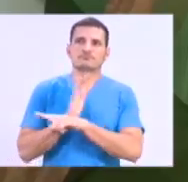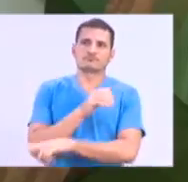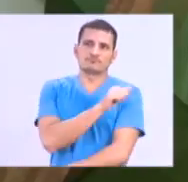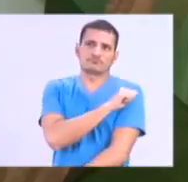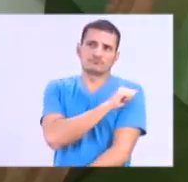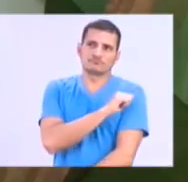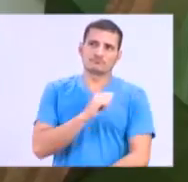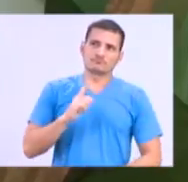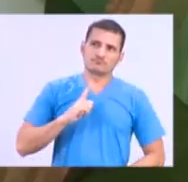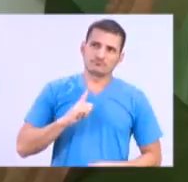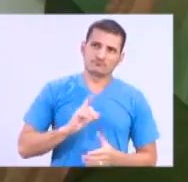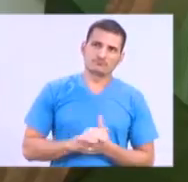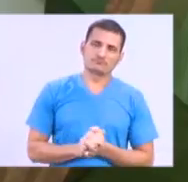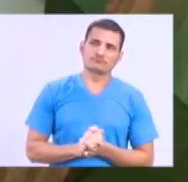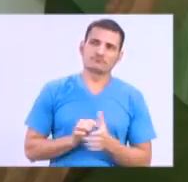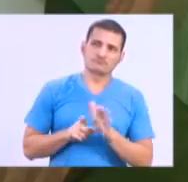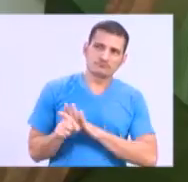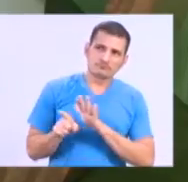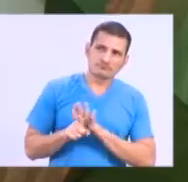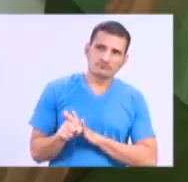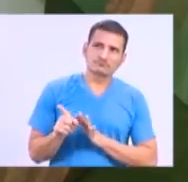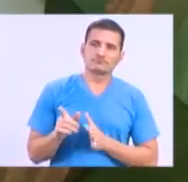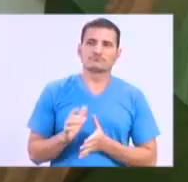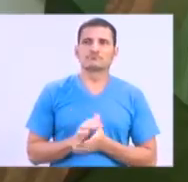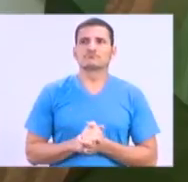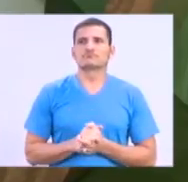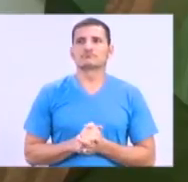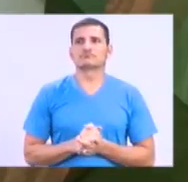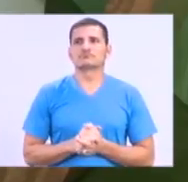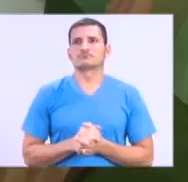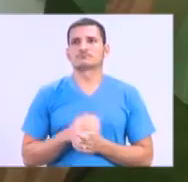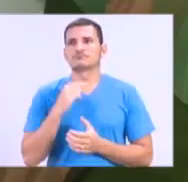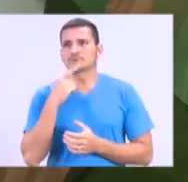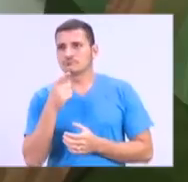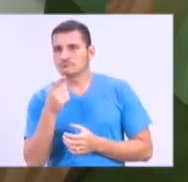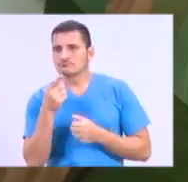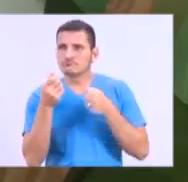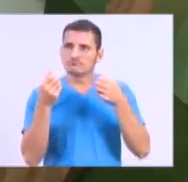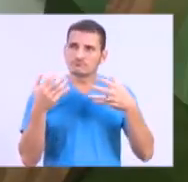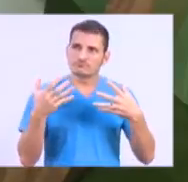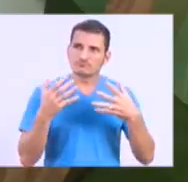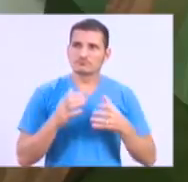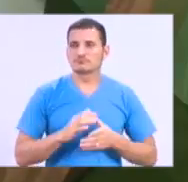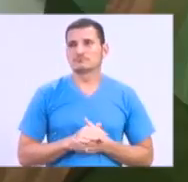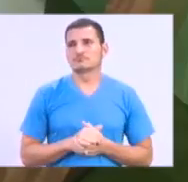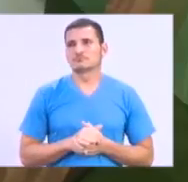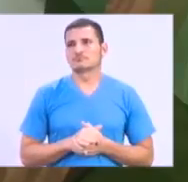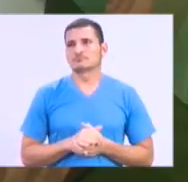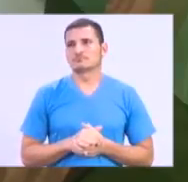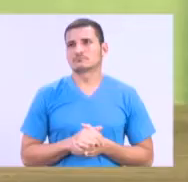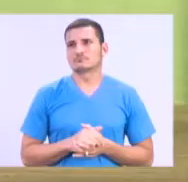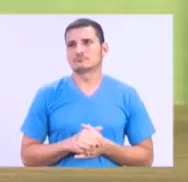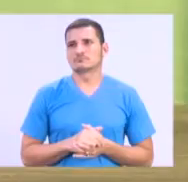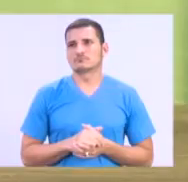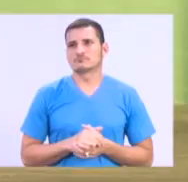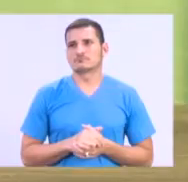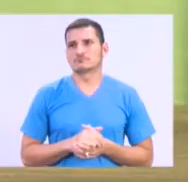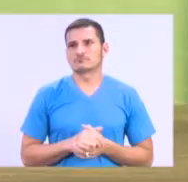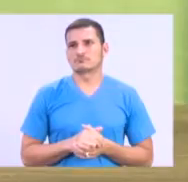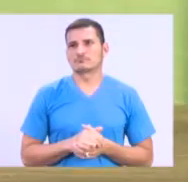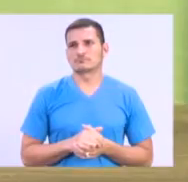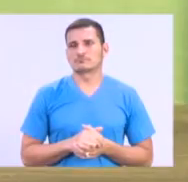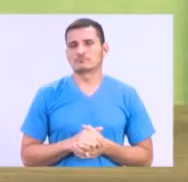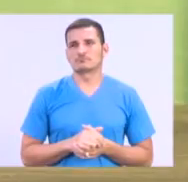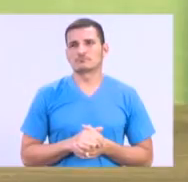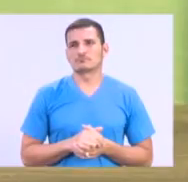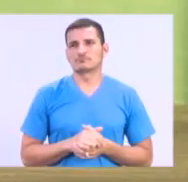aluno entrou em contato, gostaria de esclarecer alguma dúvida. Bom, até o momento, alguns